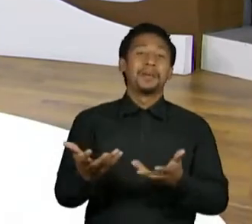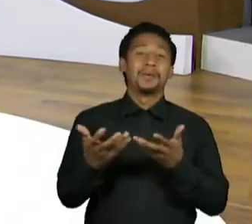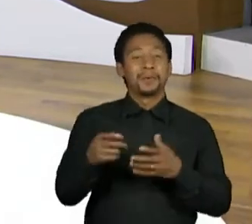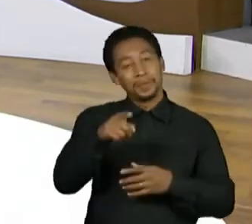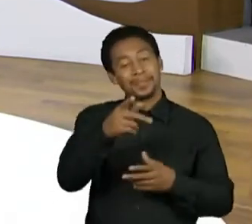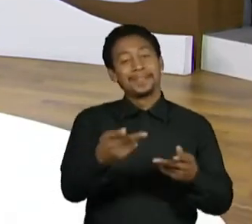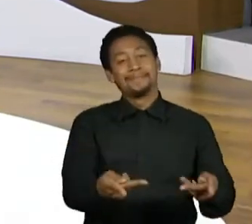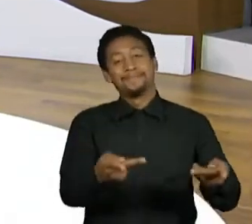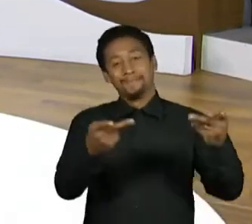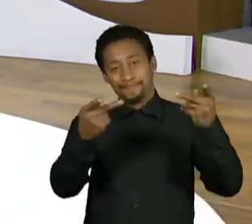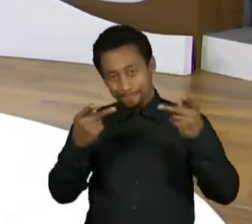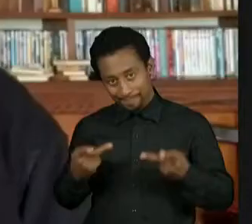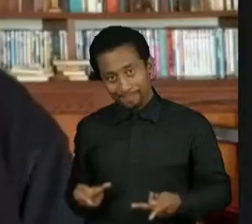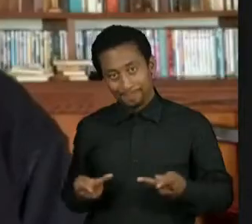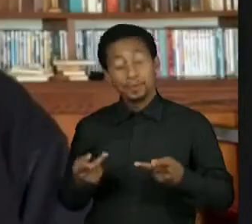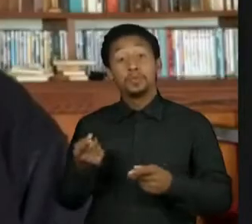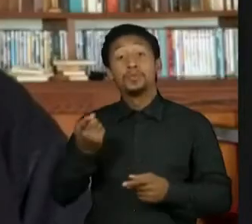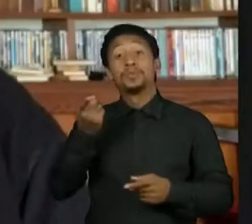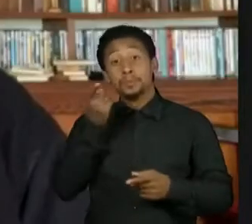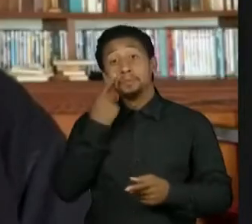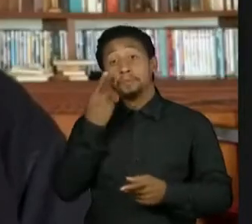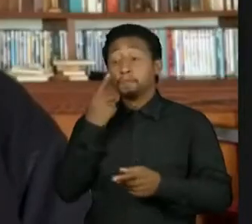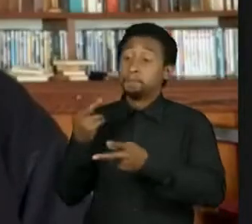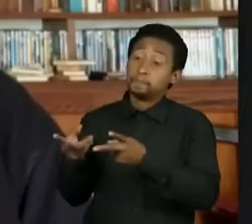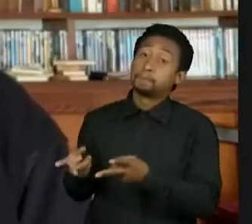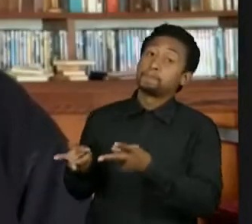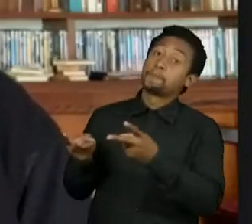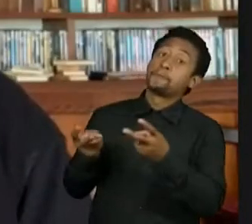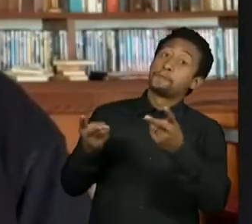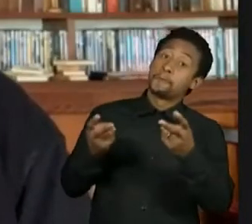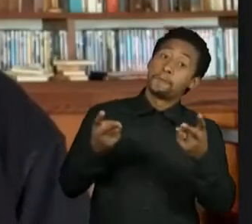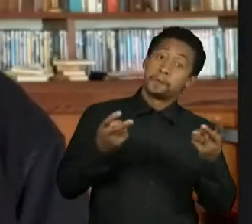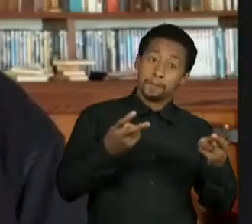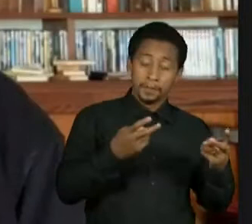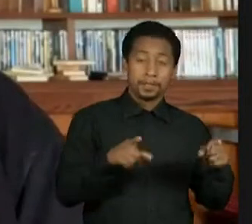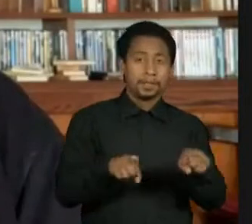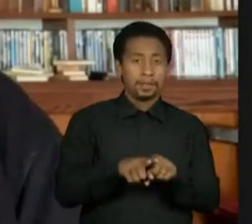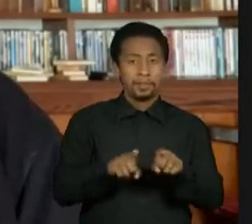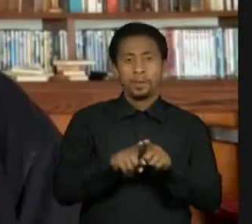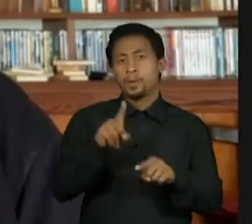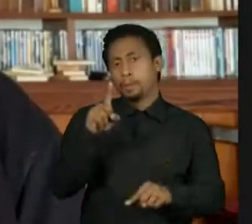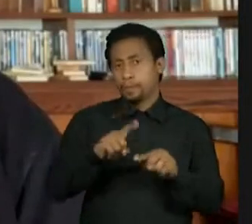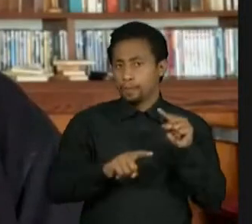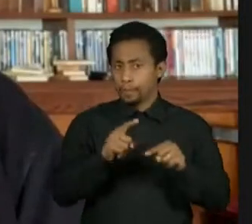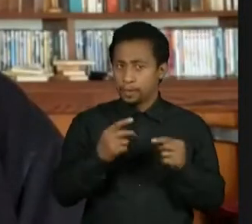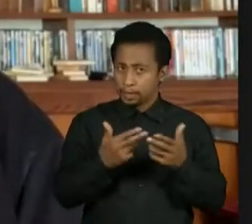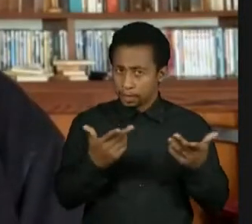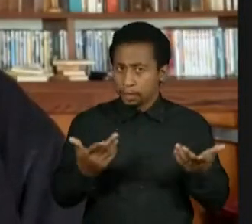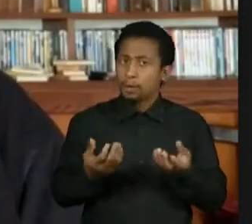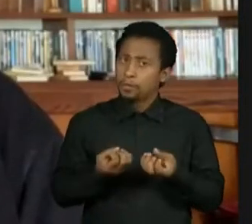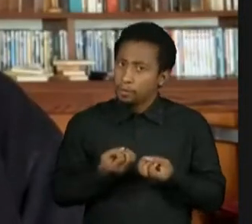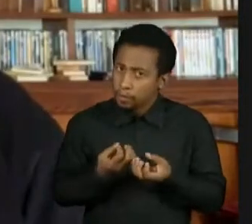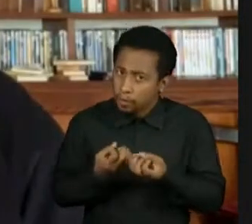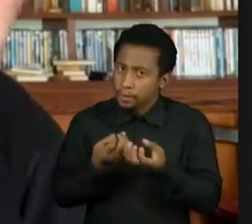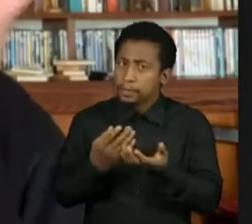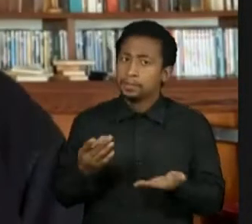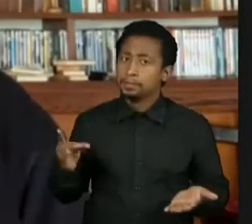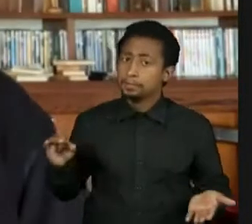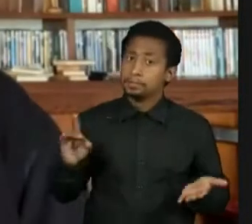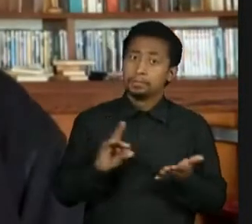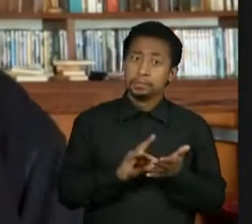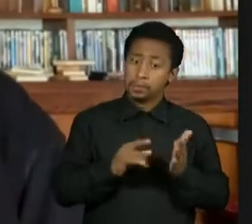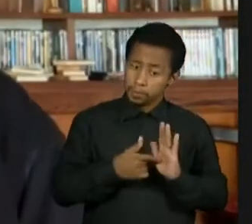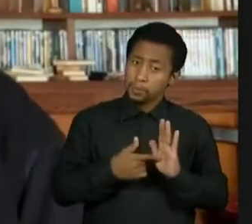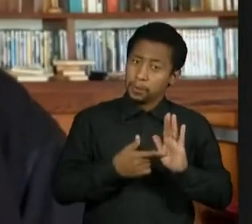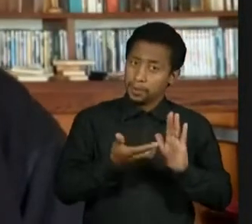isso, né, que apareceu uma pessoa que, usando fatos, né, que é o material com o qual eu trabalho, informações, né, desmonte